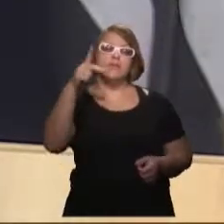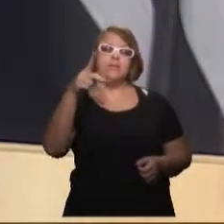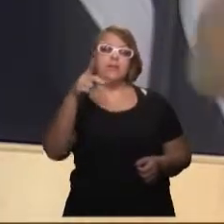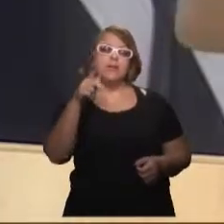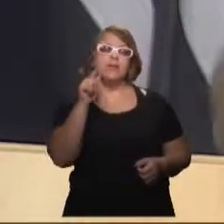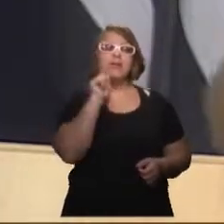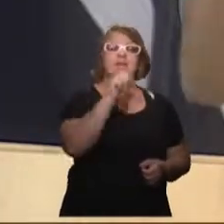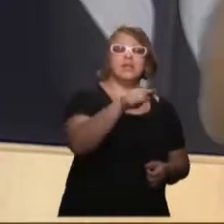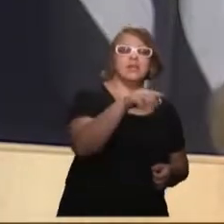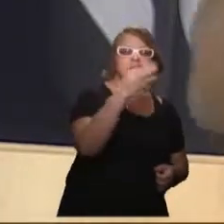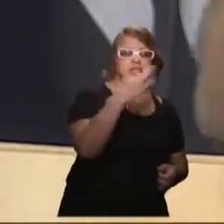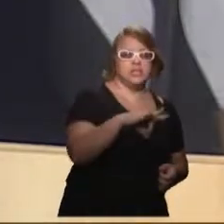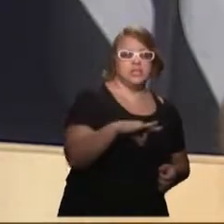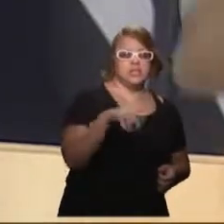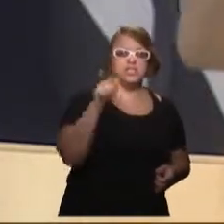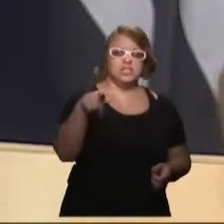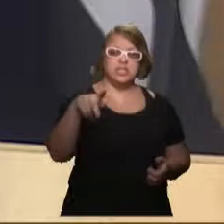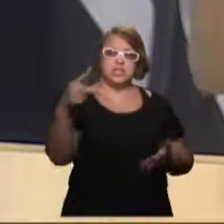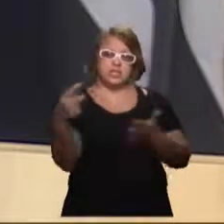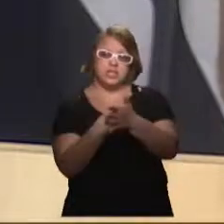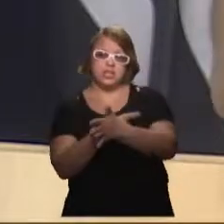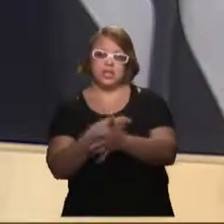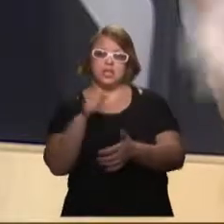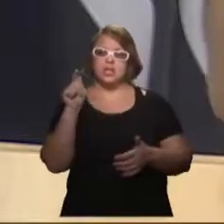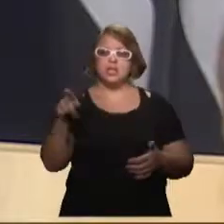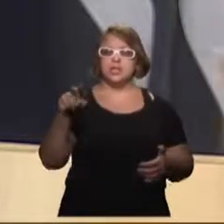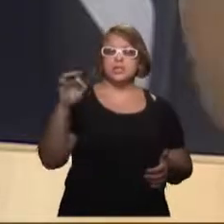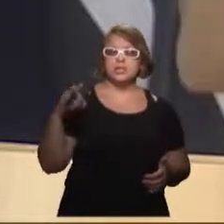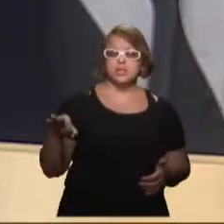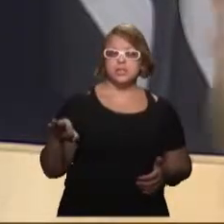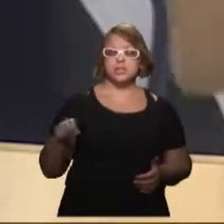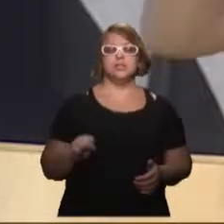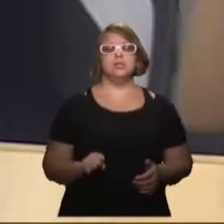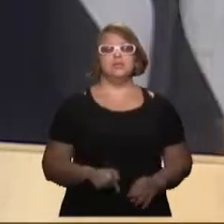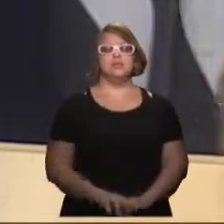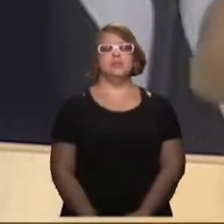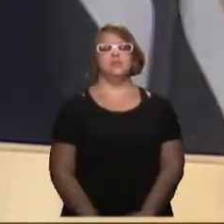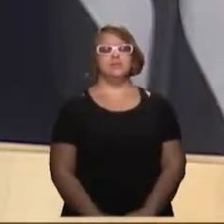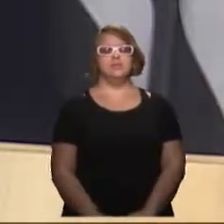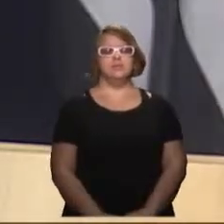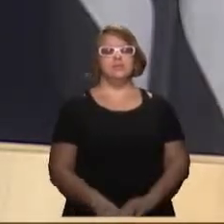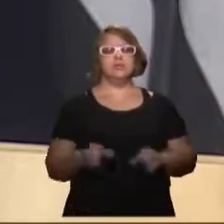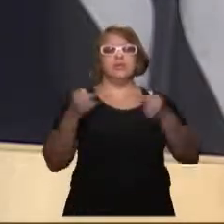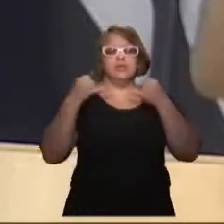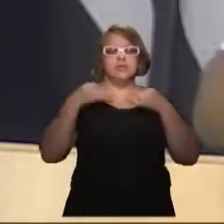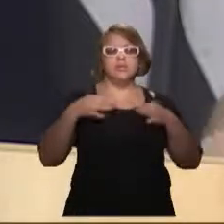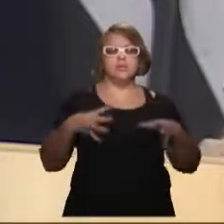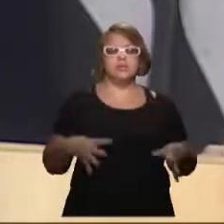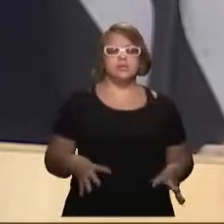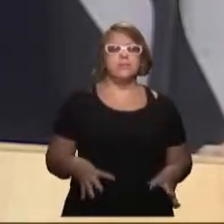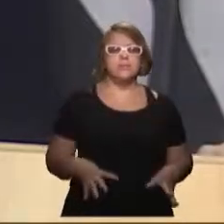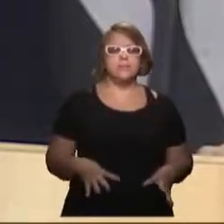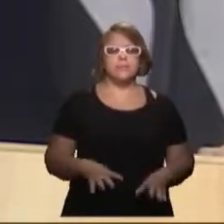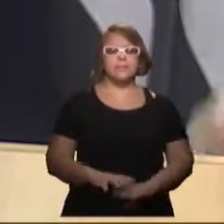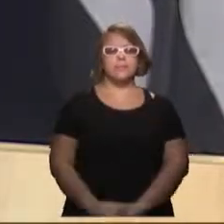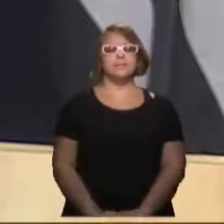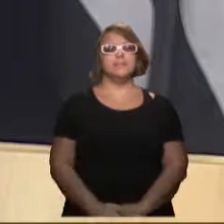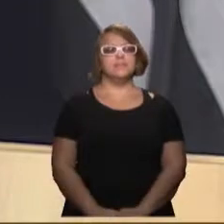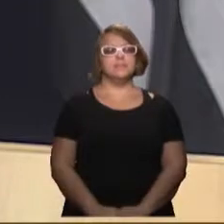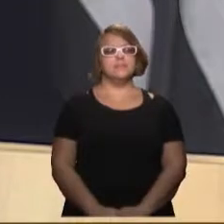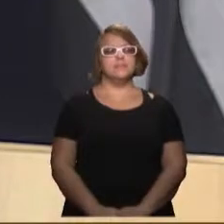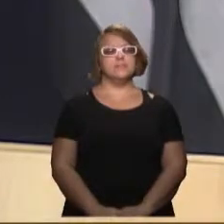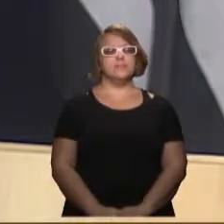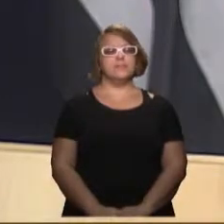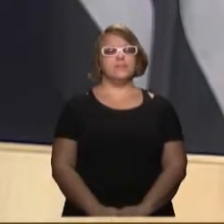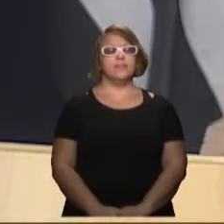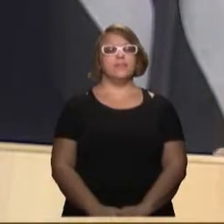deram certo, quem que tem que ir embora, quem que tem que devolver para o município o terreno que recebeu e não está gerando emprego. Está